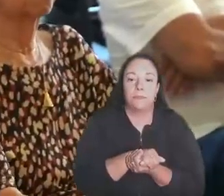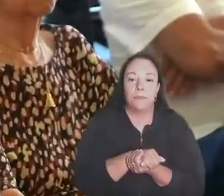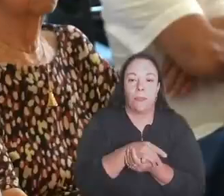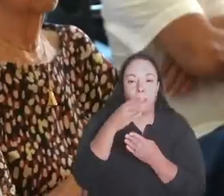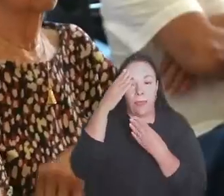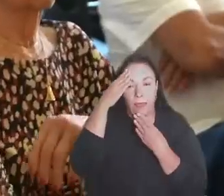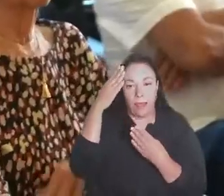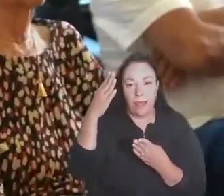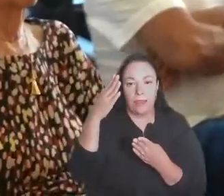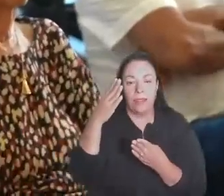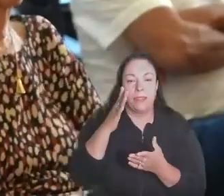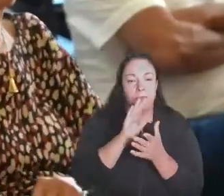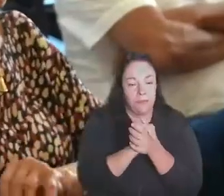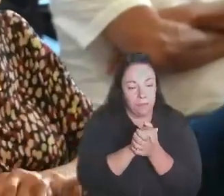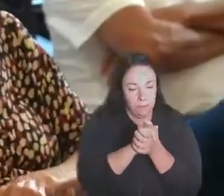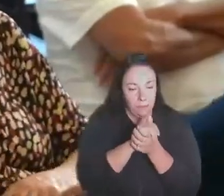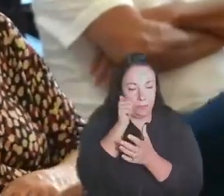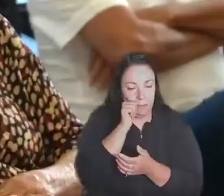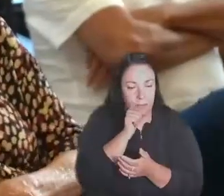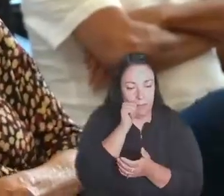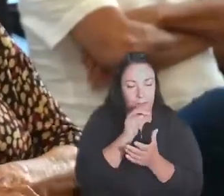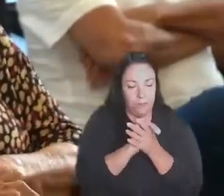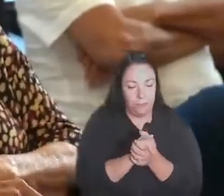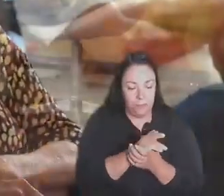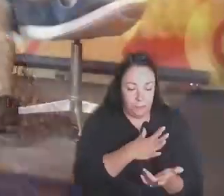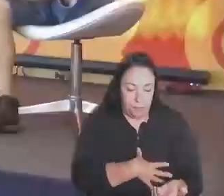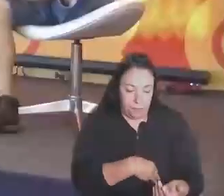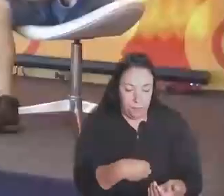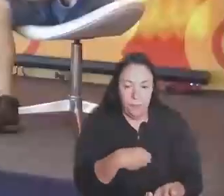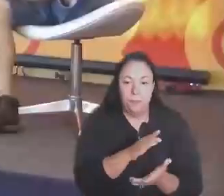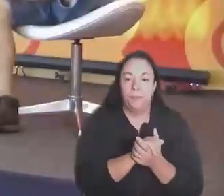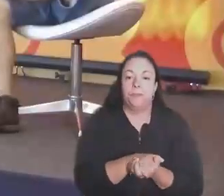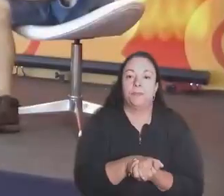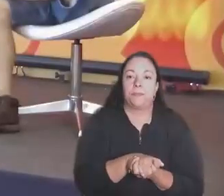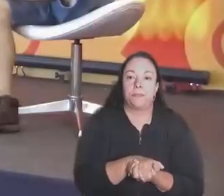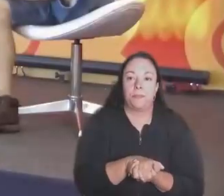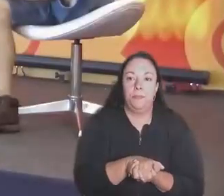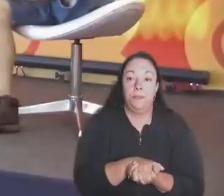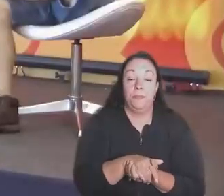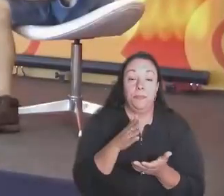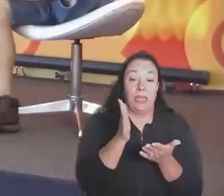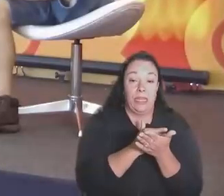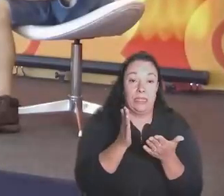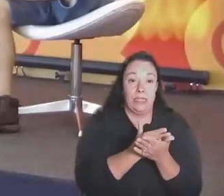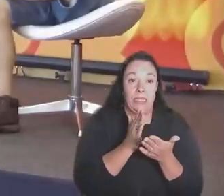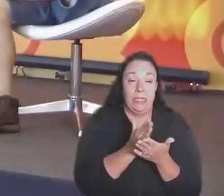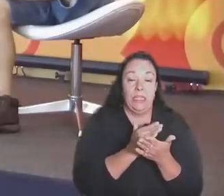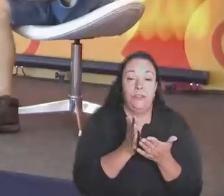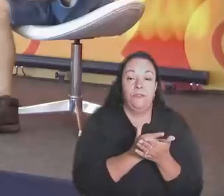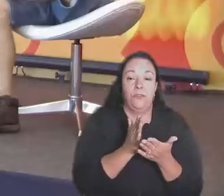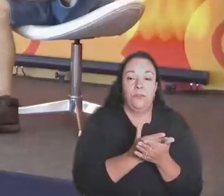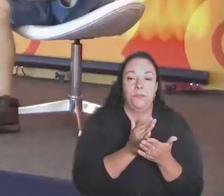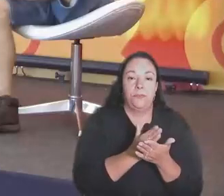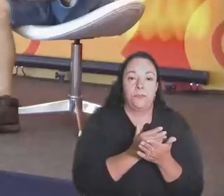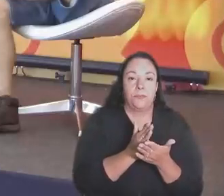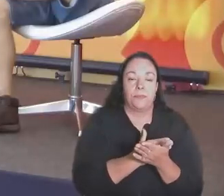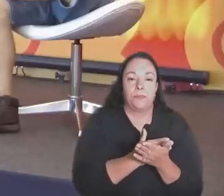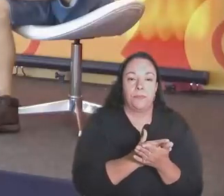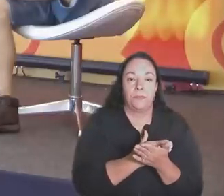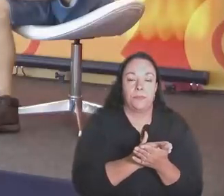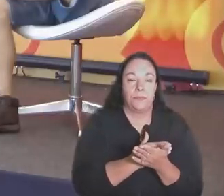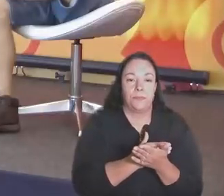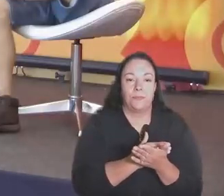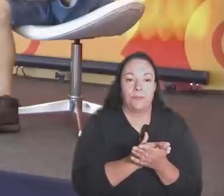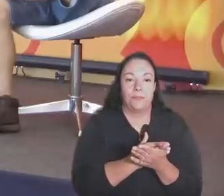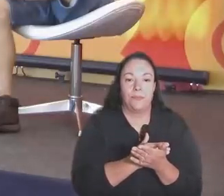muito, a minha esposa, meu filho. Agradeço muito a vocês. Esse livro, não é porque eu sou suspeito,